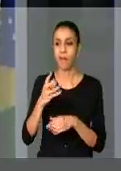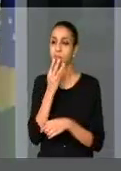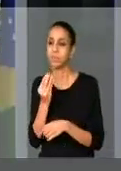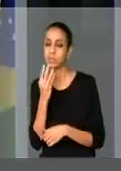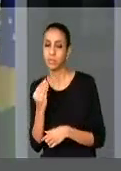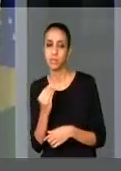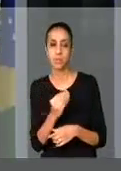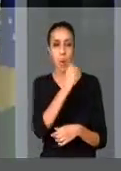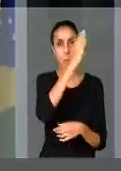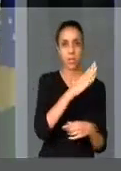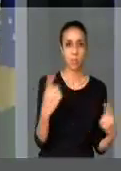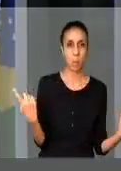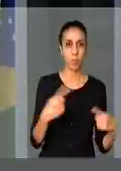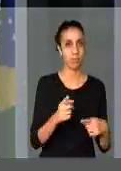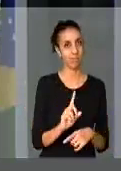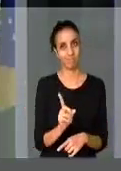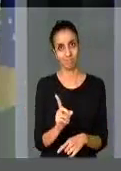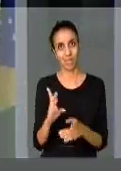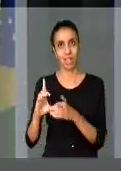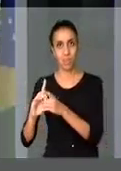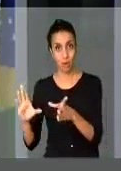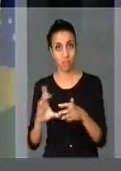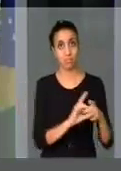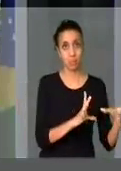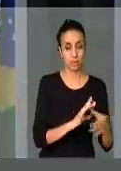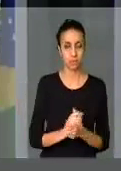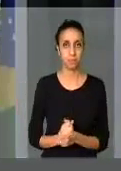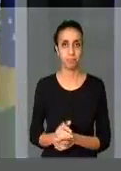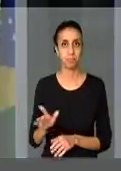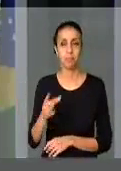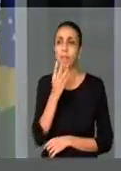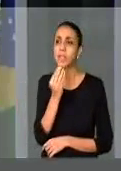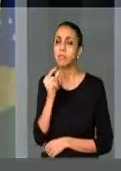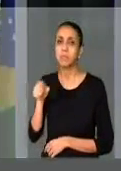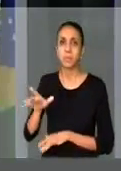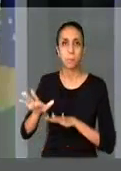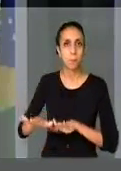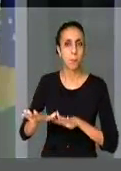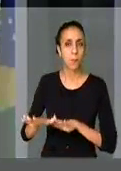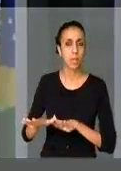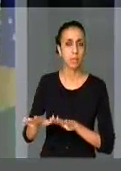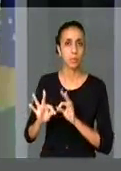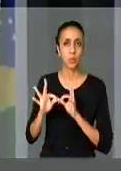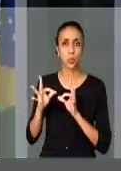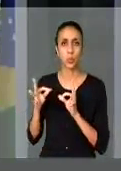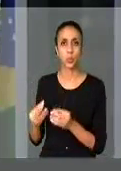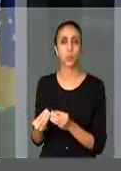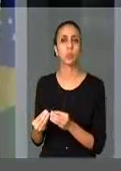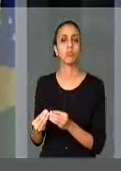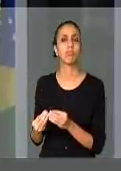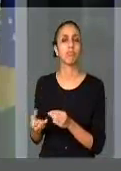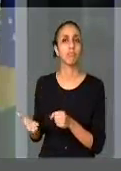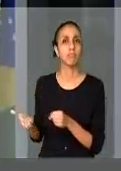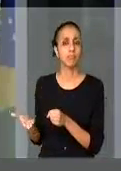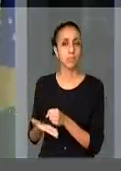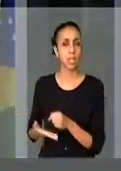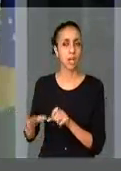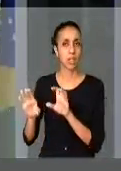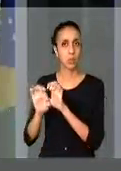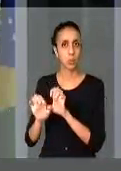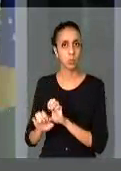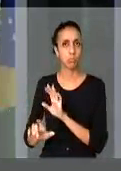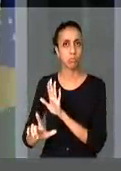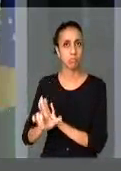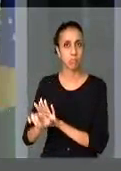Israel preserve princípios institucionais que são considerados fundamentais para um ator